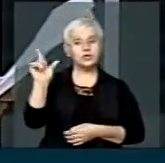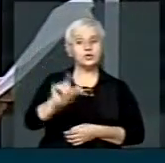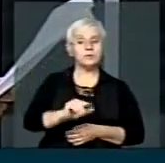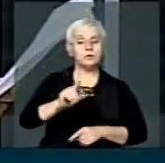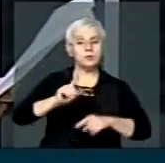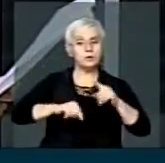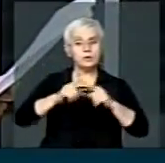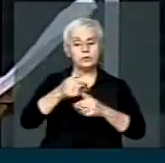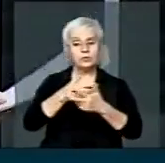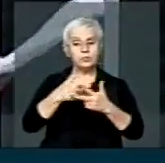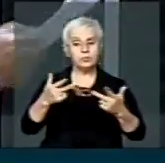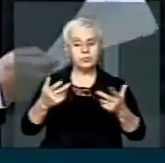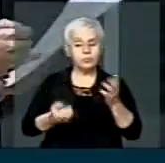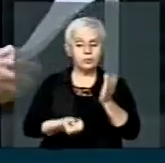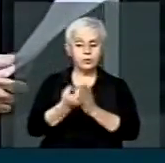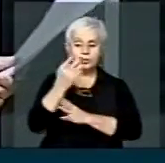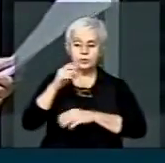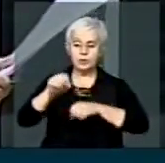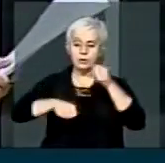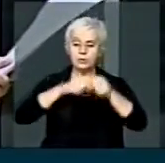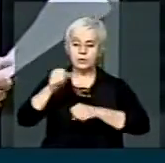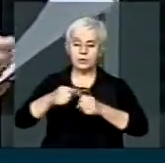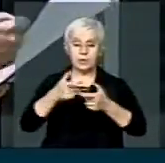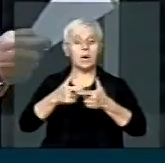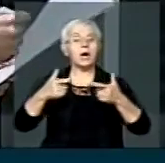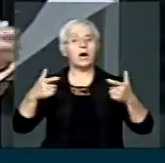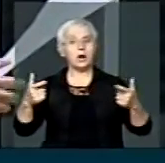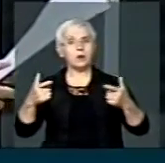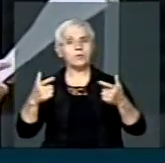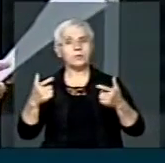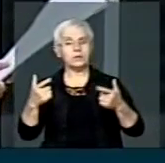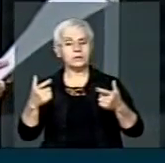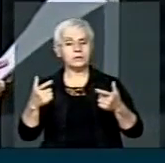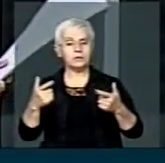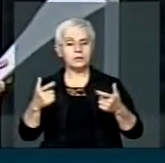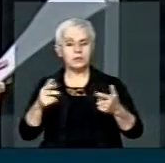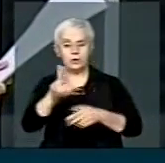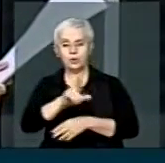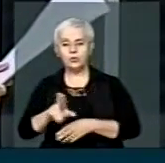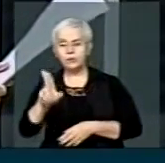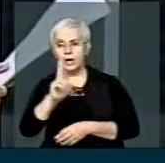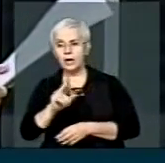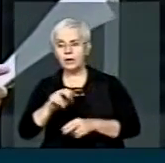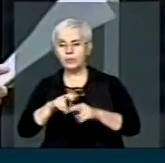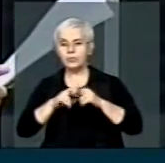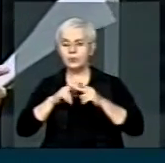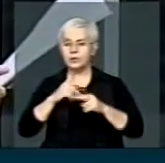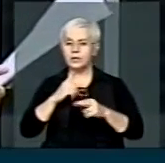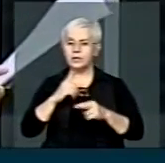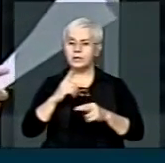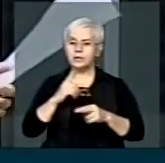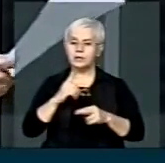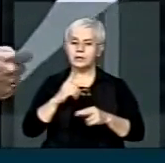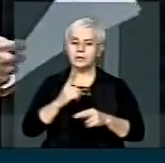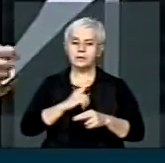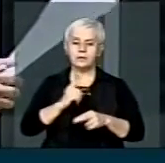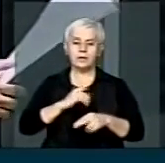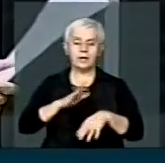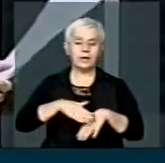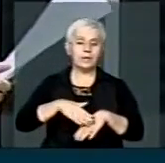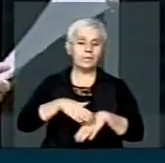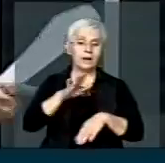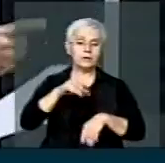produção, aumentando o consumo, por conta da cada vez maior presença